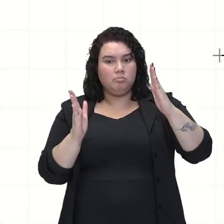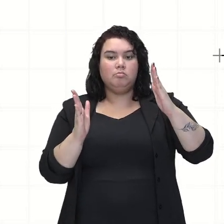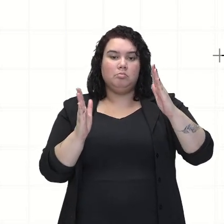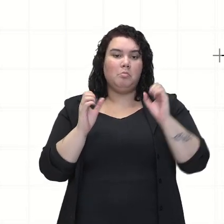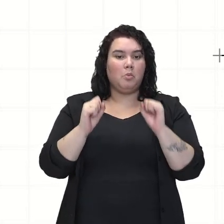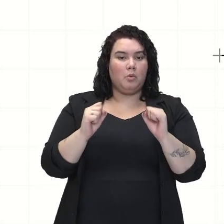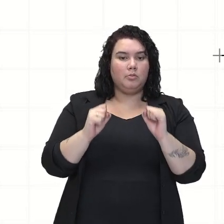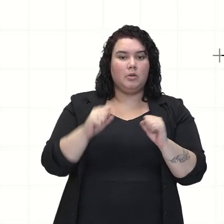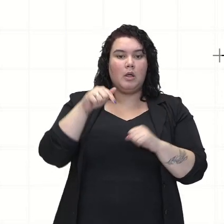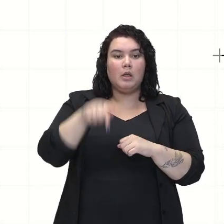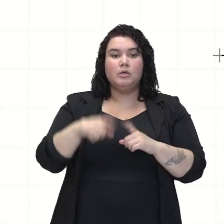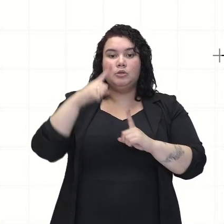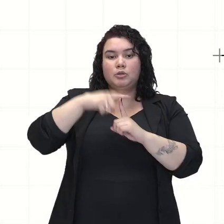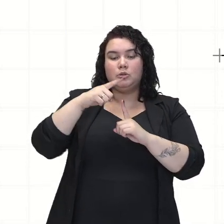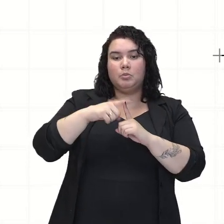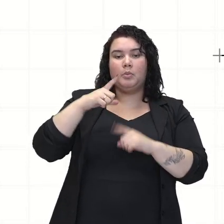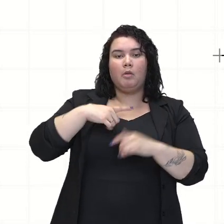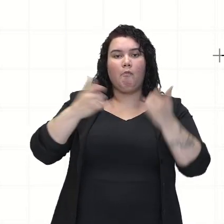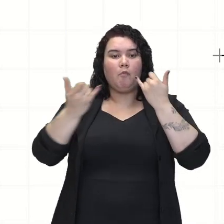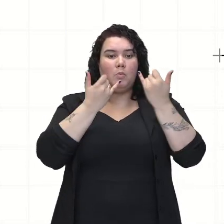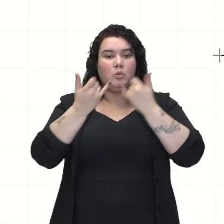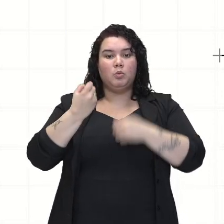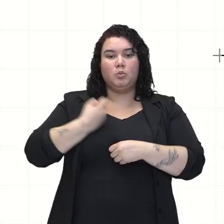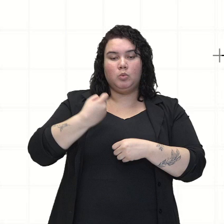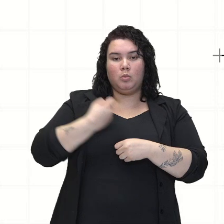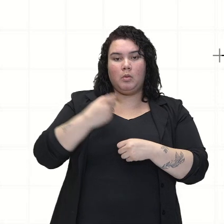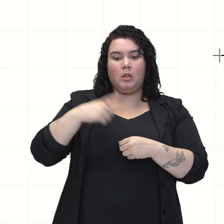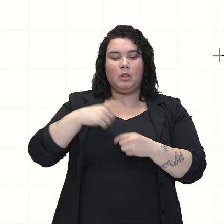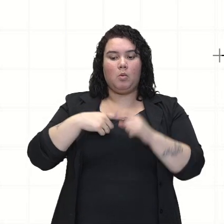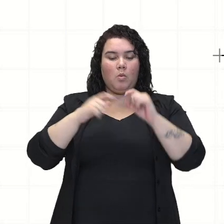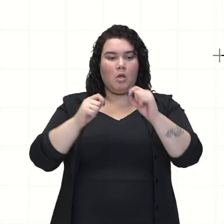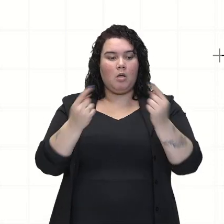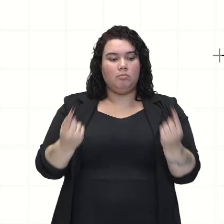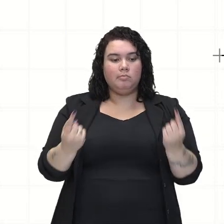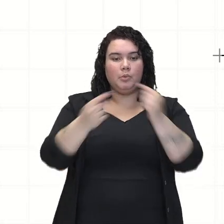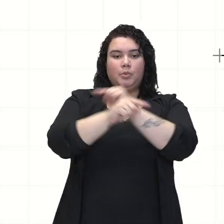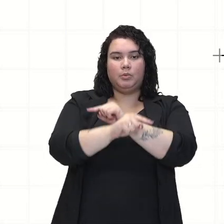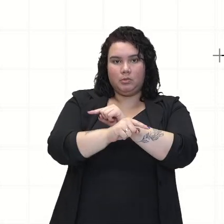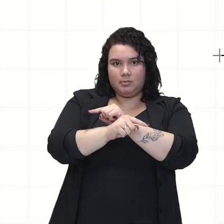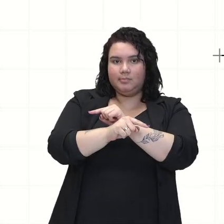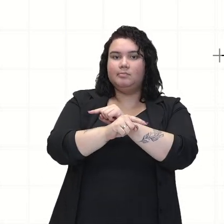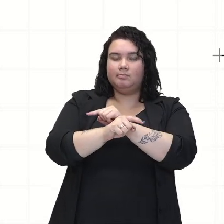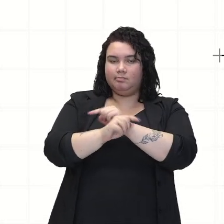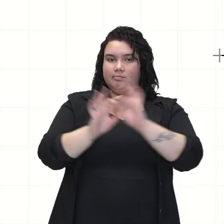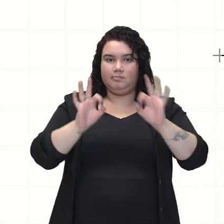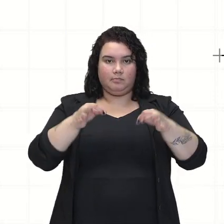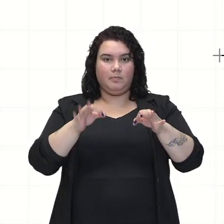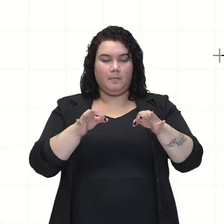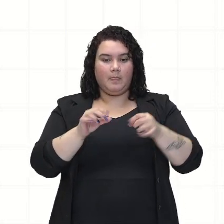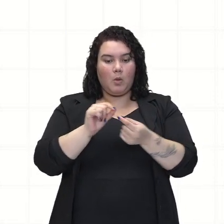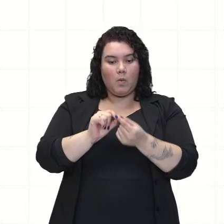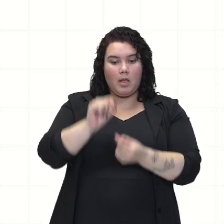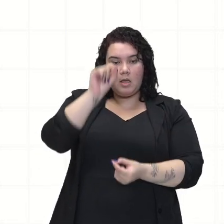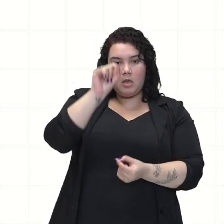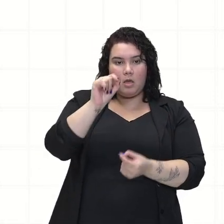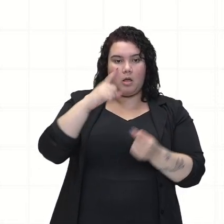as coordenadas de cada ponto da figura original, ó, são invertidas em relação ao eixo de reflexão.